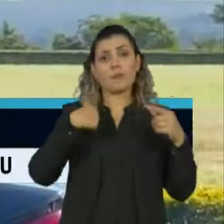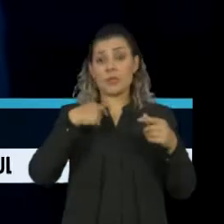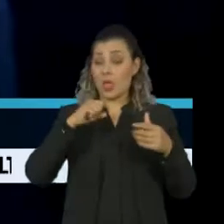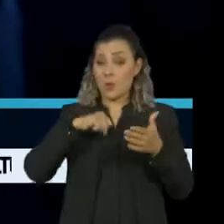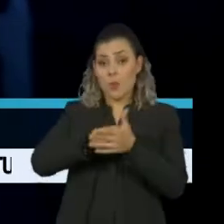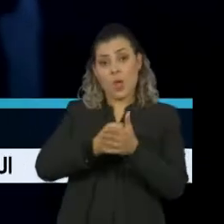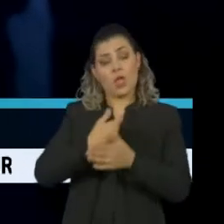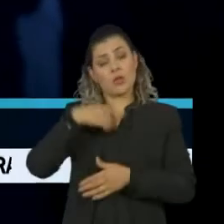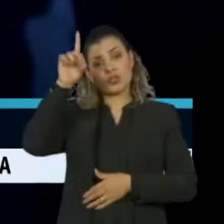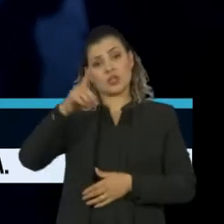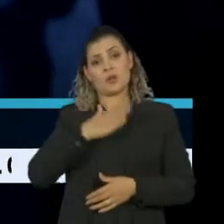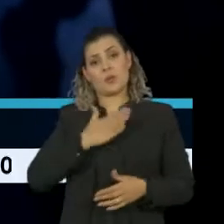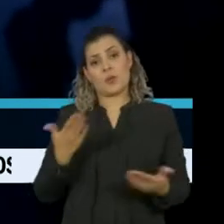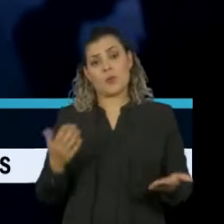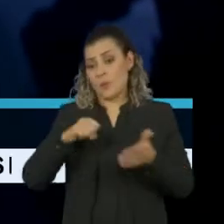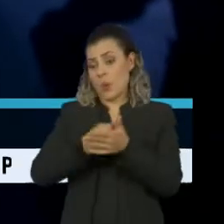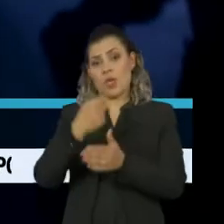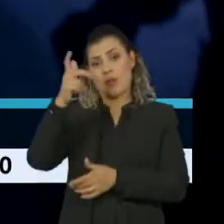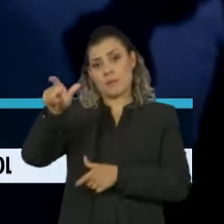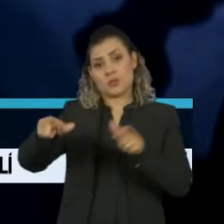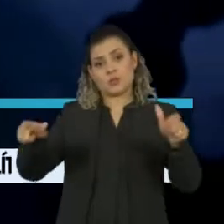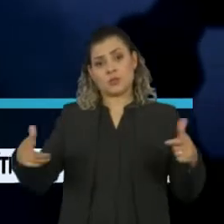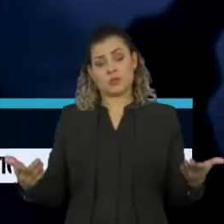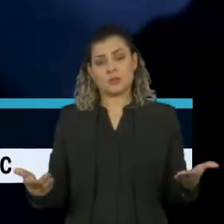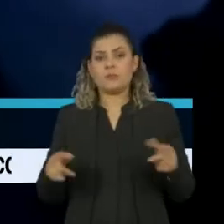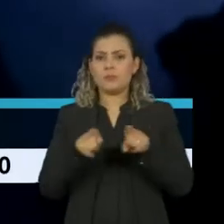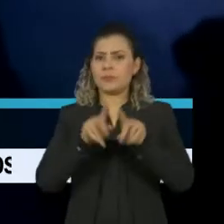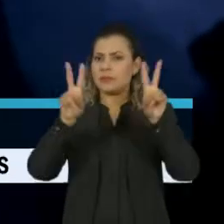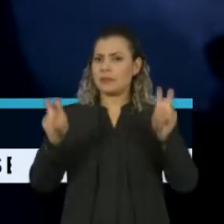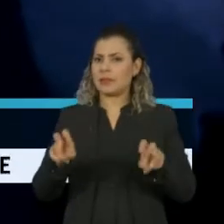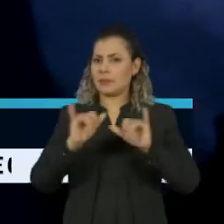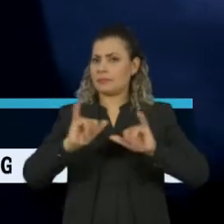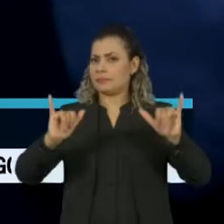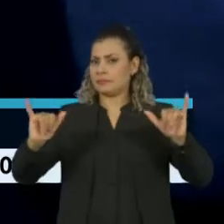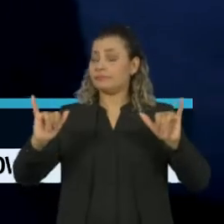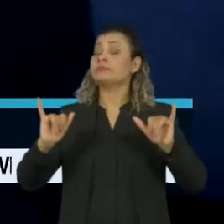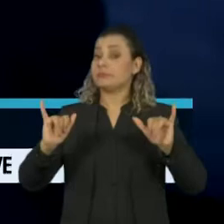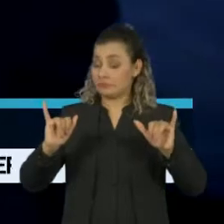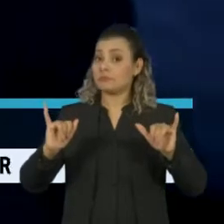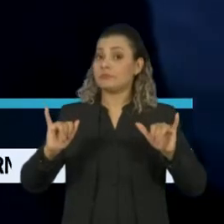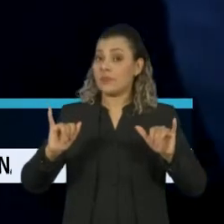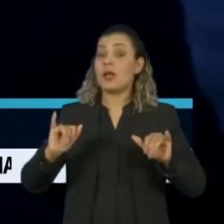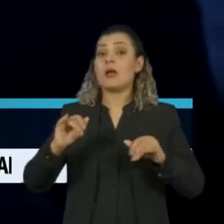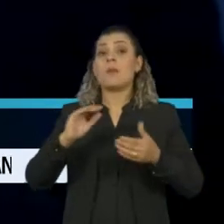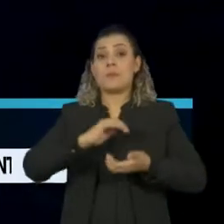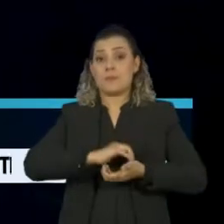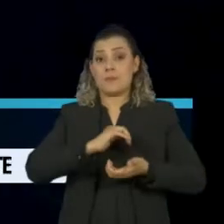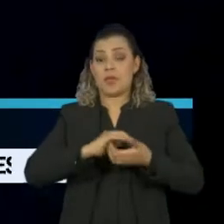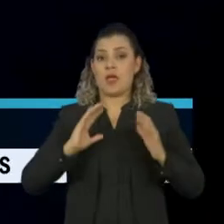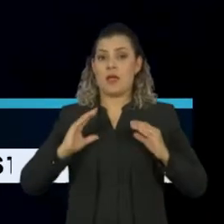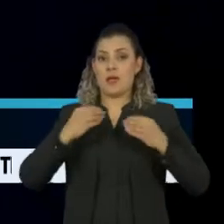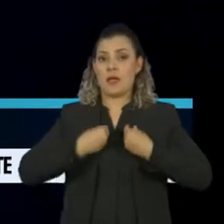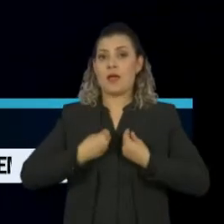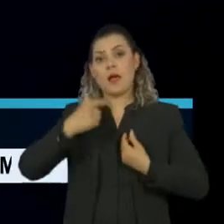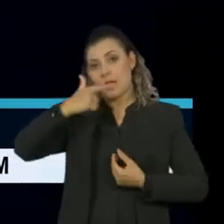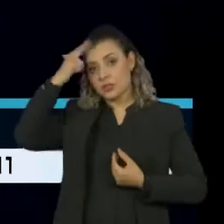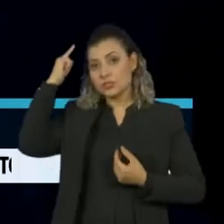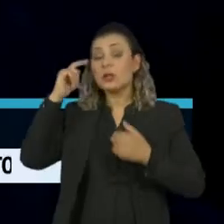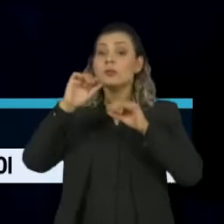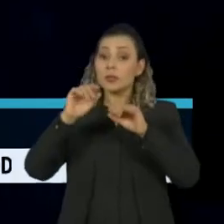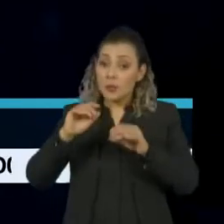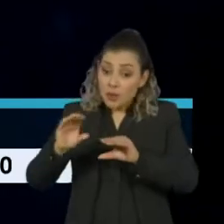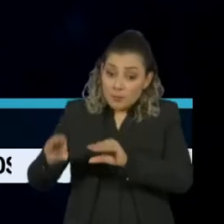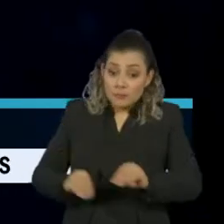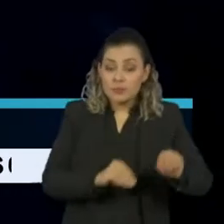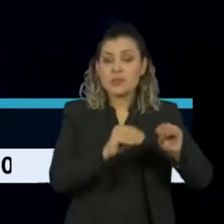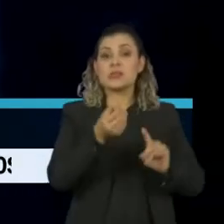e no ultrassom contra as fake news o ministro do supremo tribunal federal alexandre de moraes decidiu prorrogar